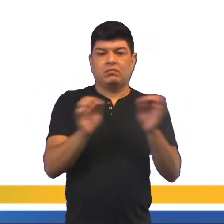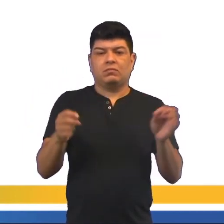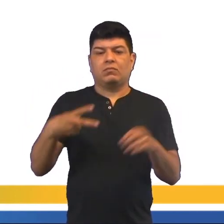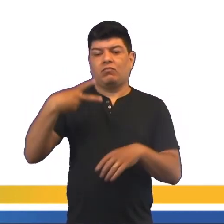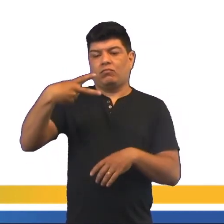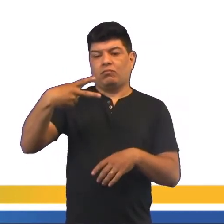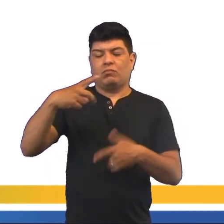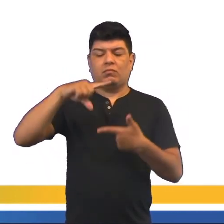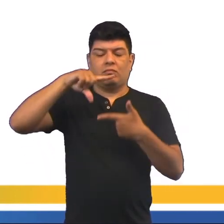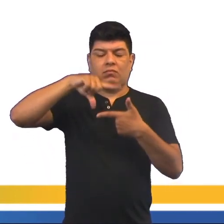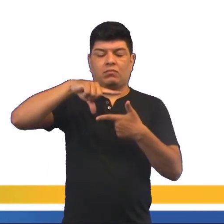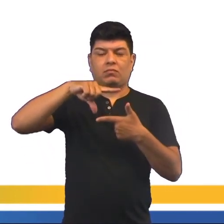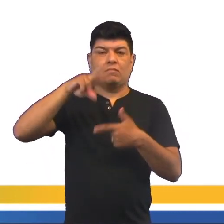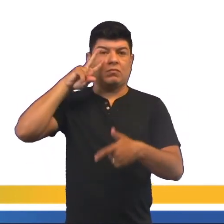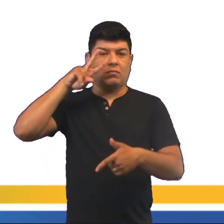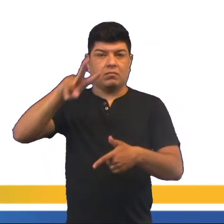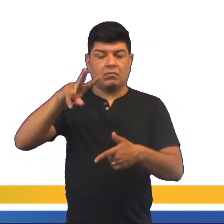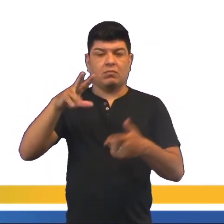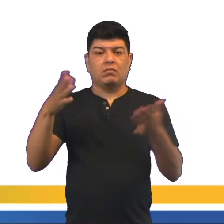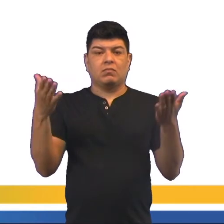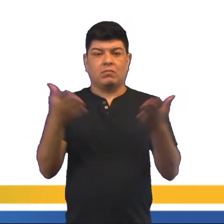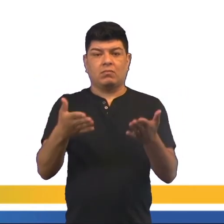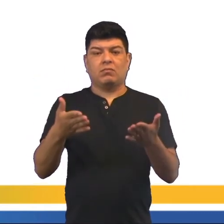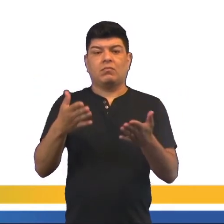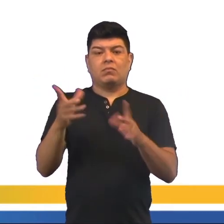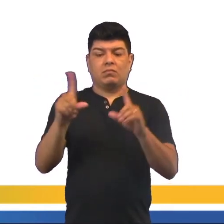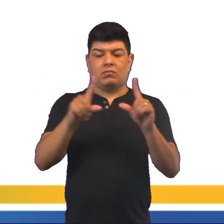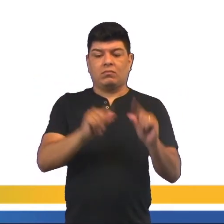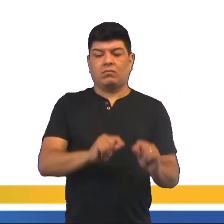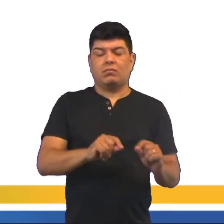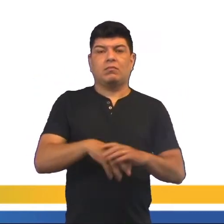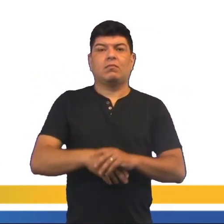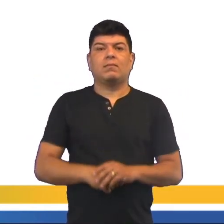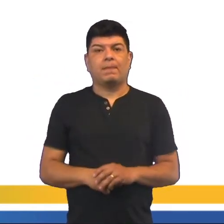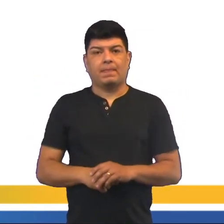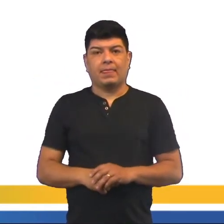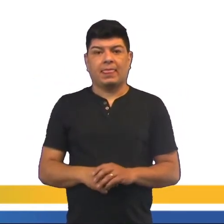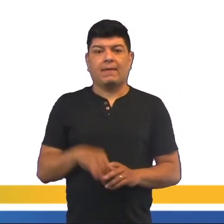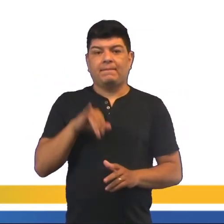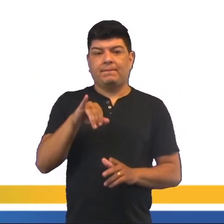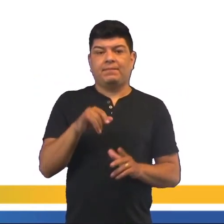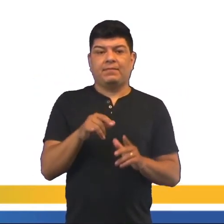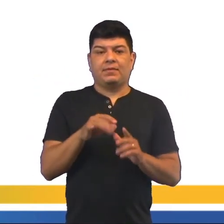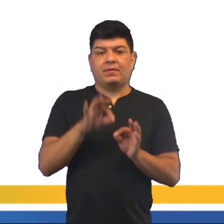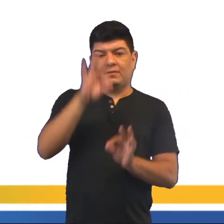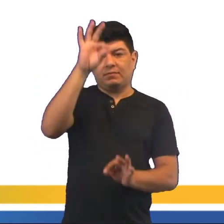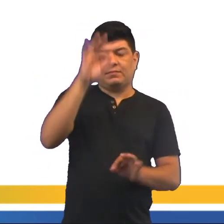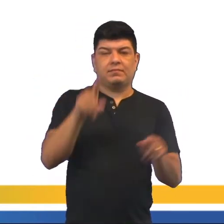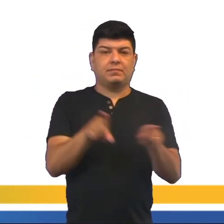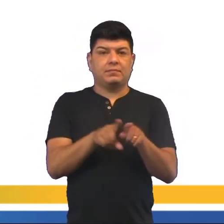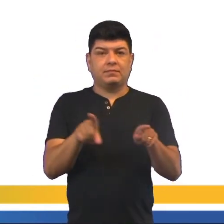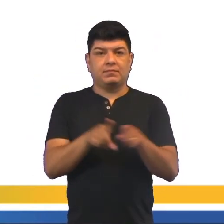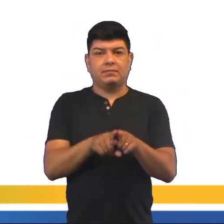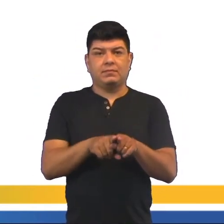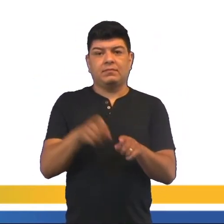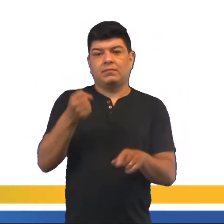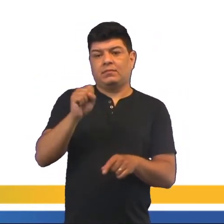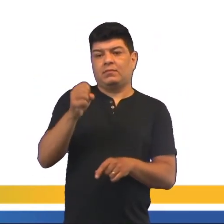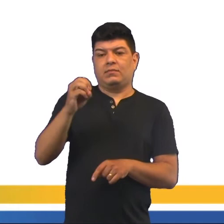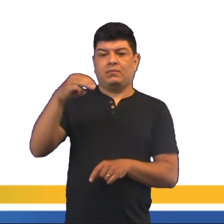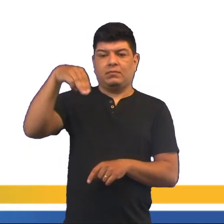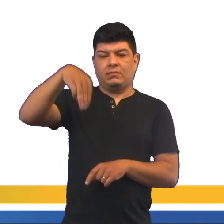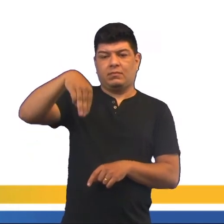2 quadradinhos, como vocês verem aí já na redução. Se no comprimento nós vemos aí